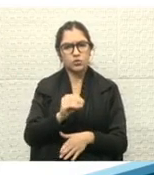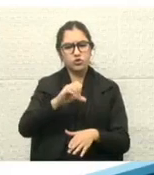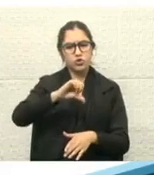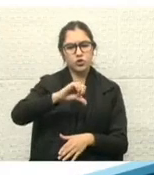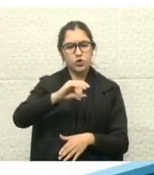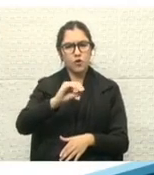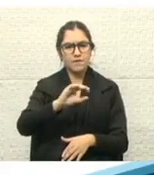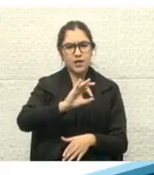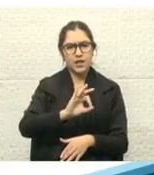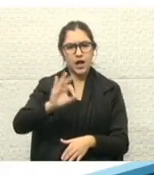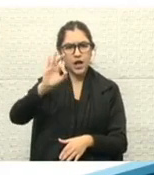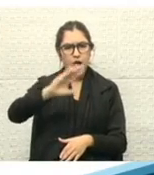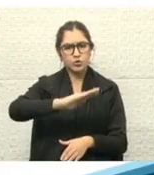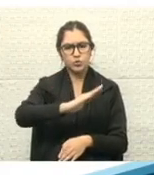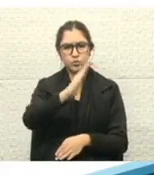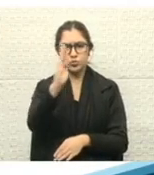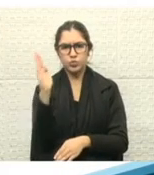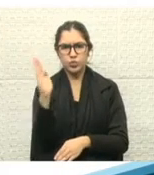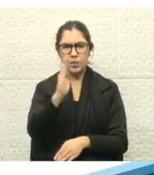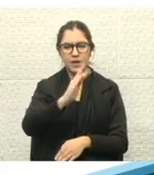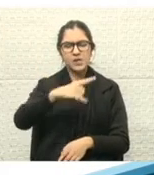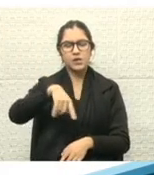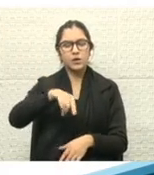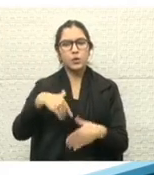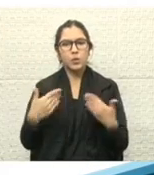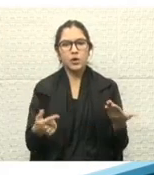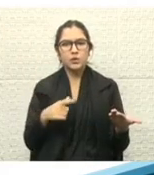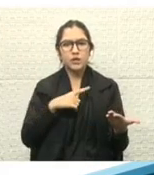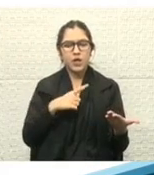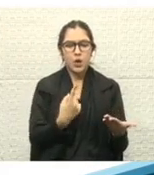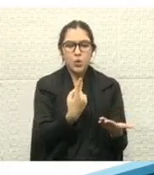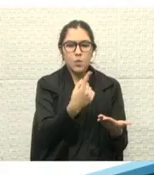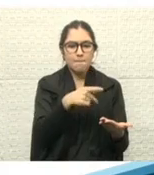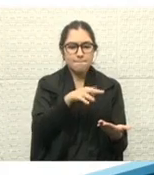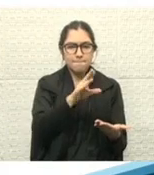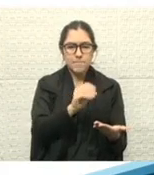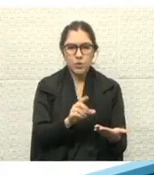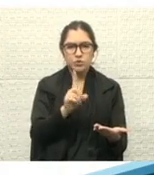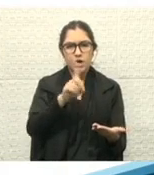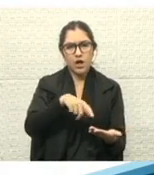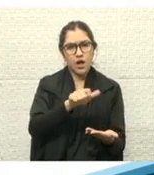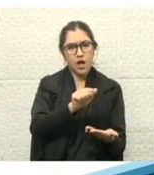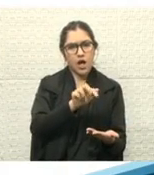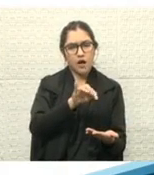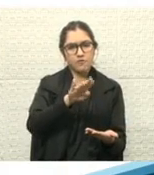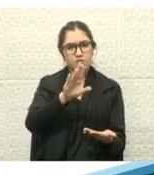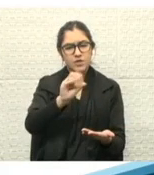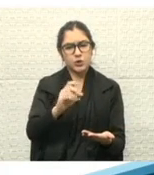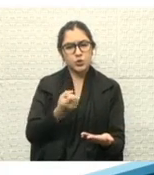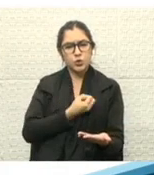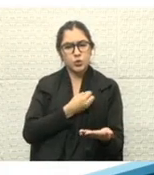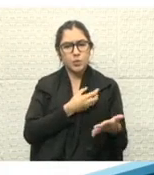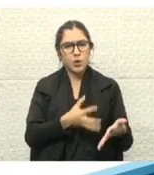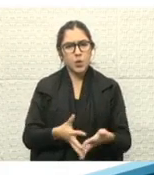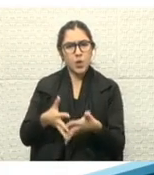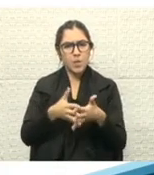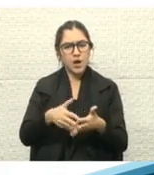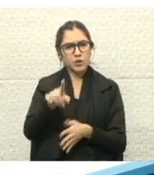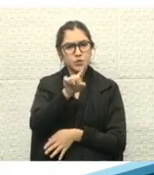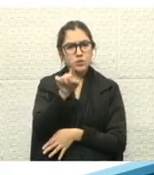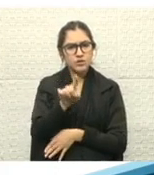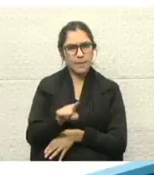graus entre eles. Quando eu tenho um ponto, que seria o afixo de um número complexo